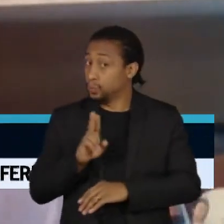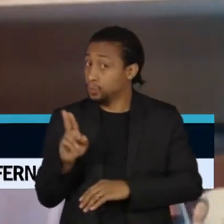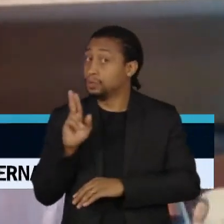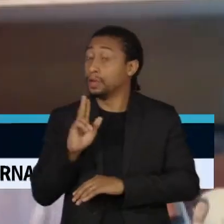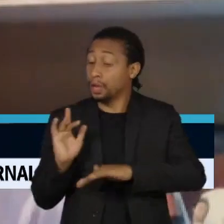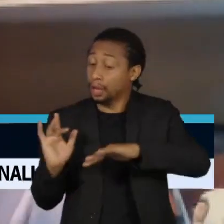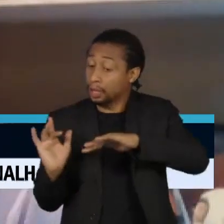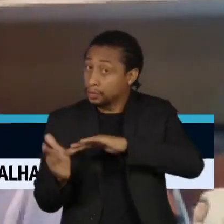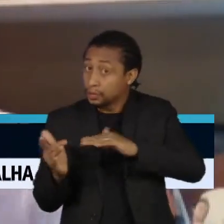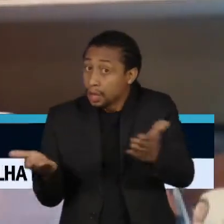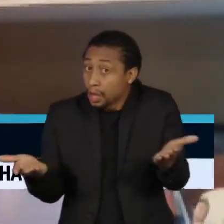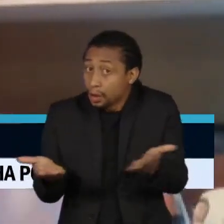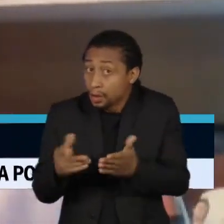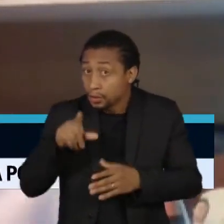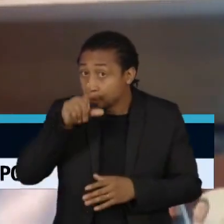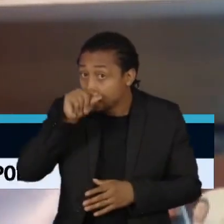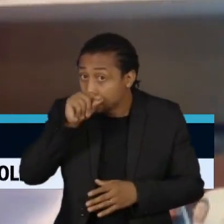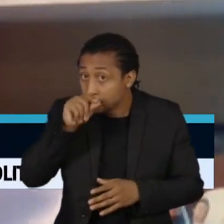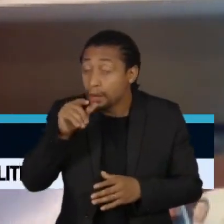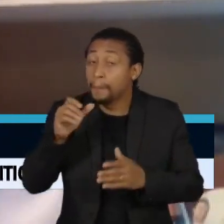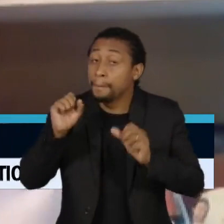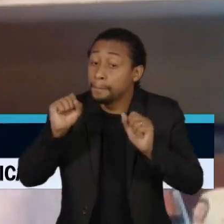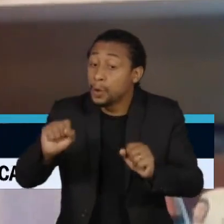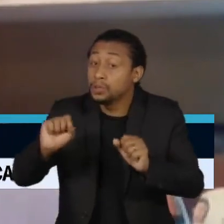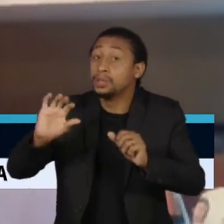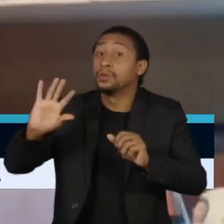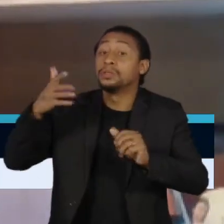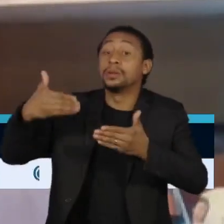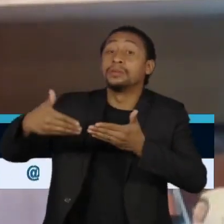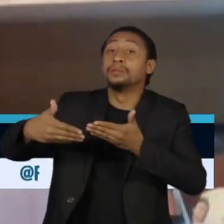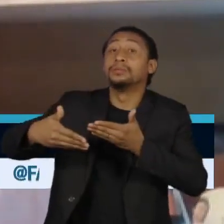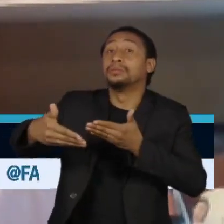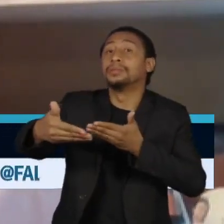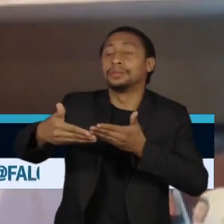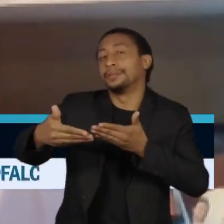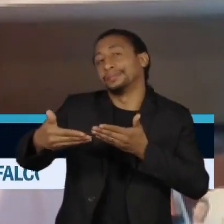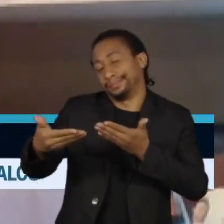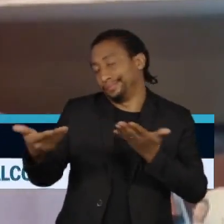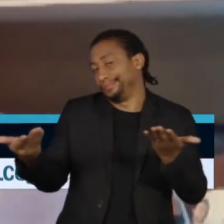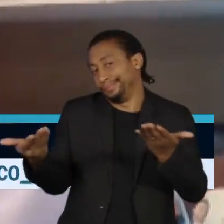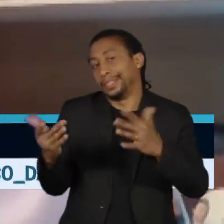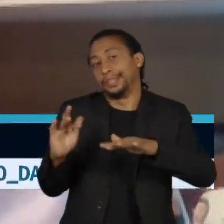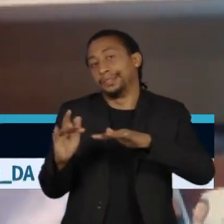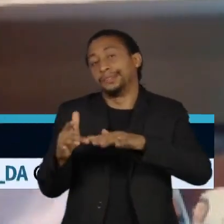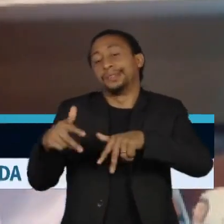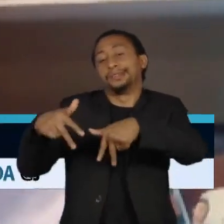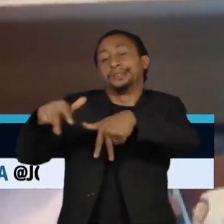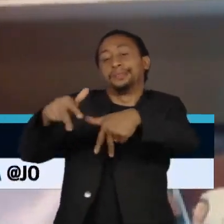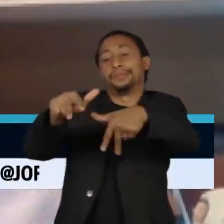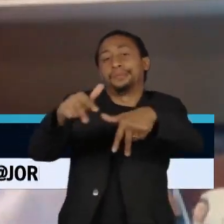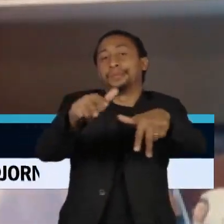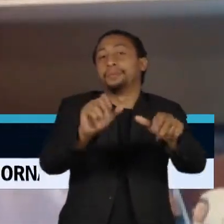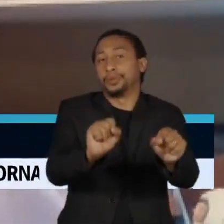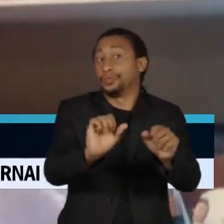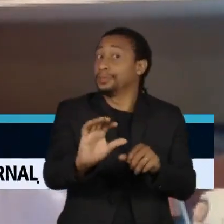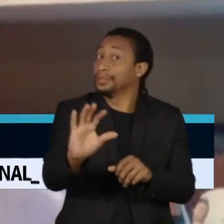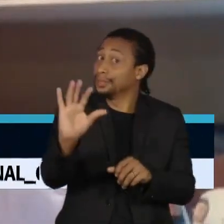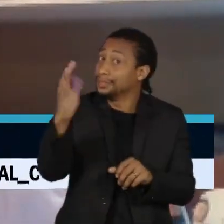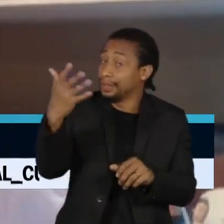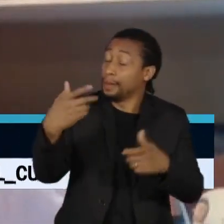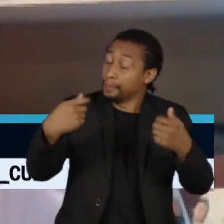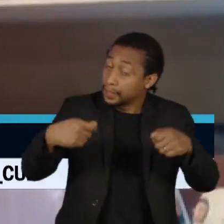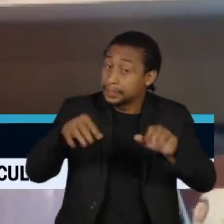plataforma agora o Twitter pode se tornar uma ferramenta de manipulação se ela não for